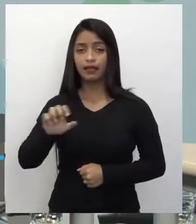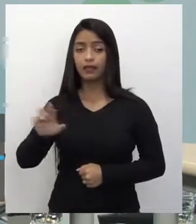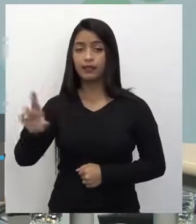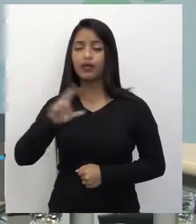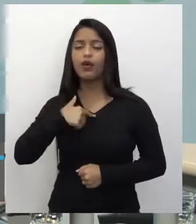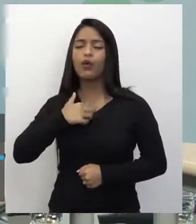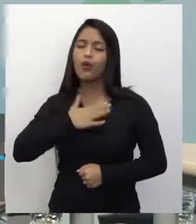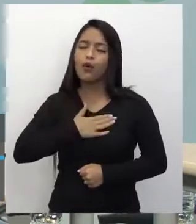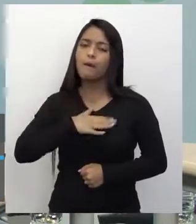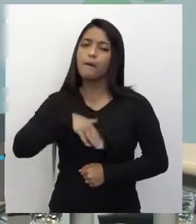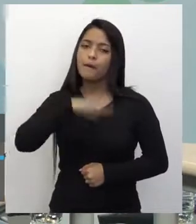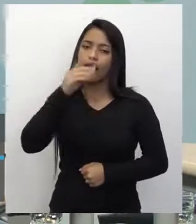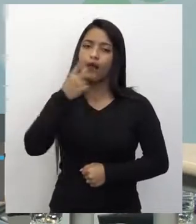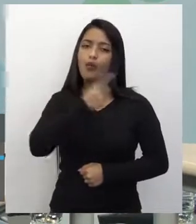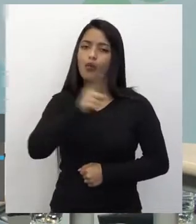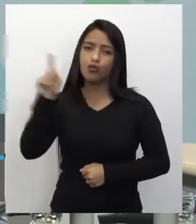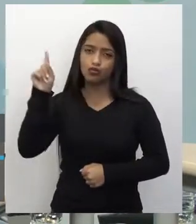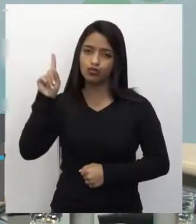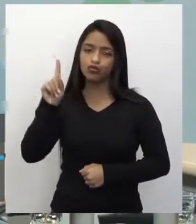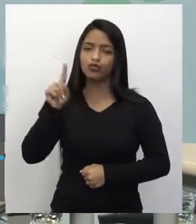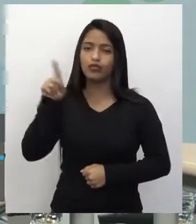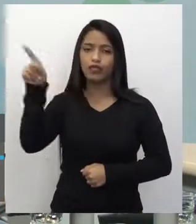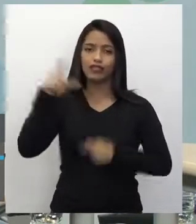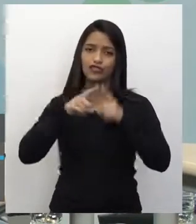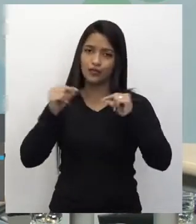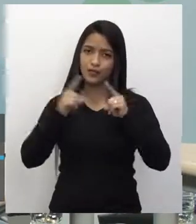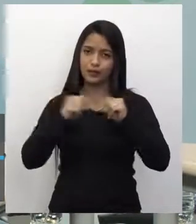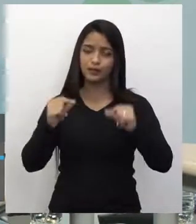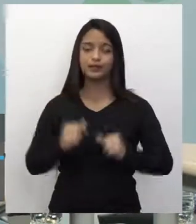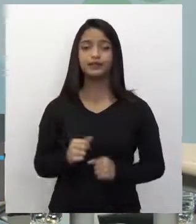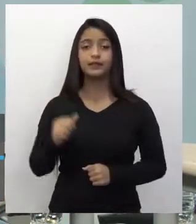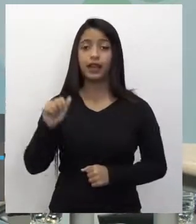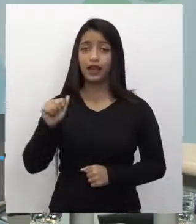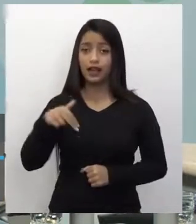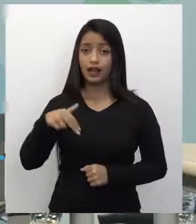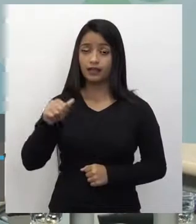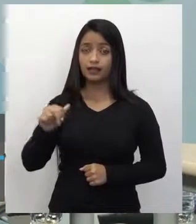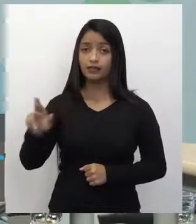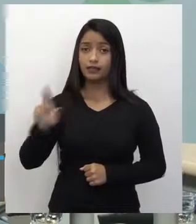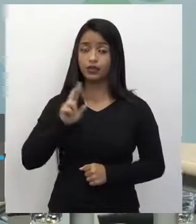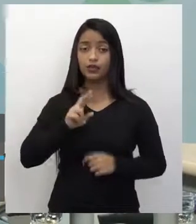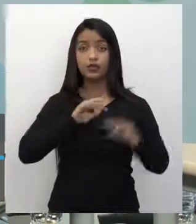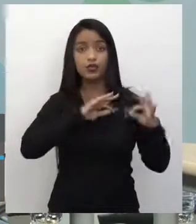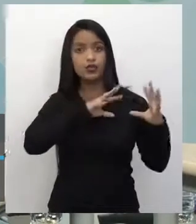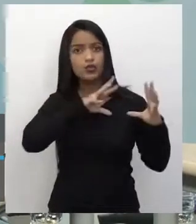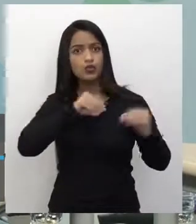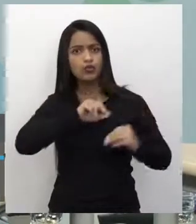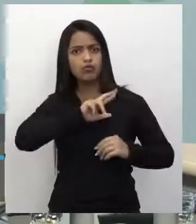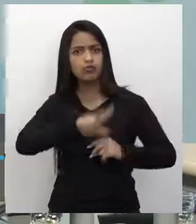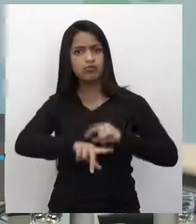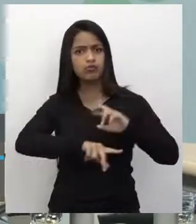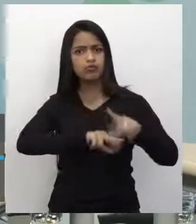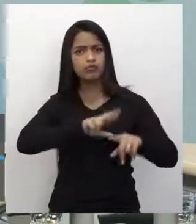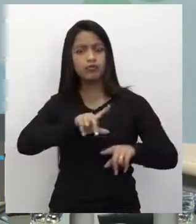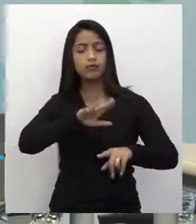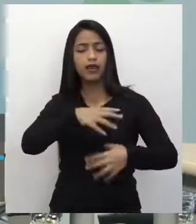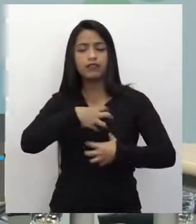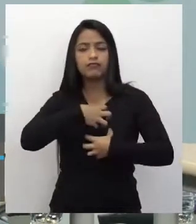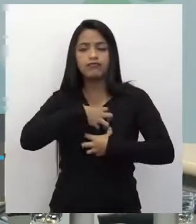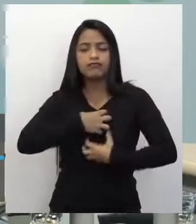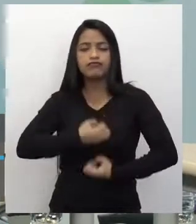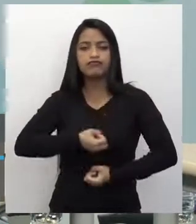que é justamente o oriental. Ana Vitória citou que todos são diferentes, mas expressam sentimentos e uma história.